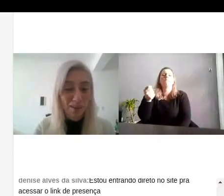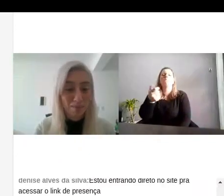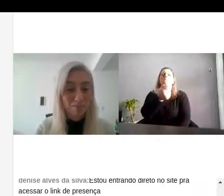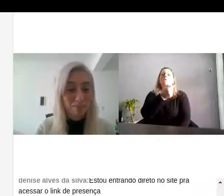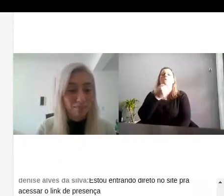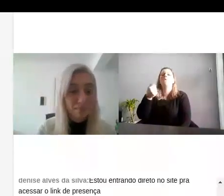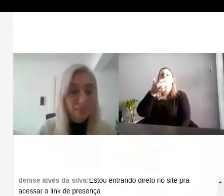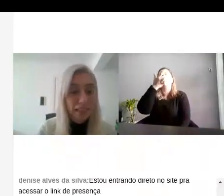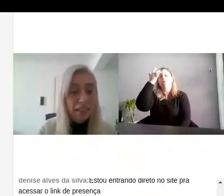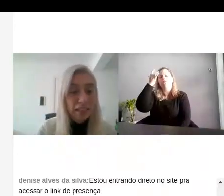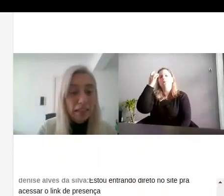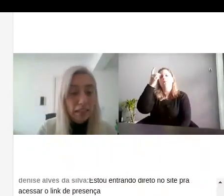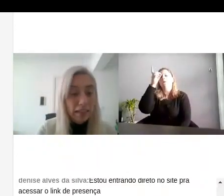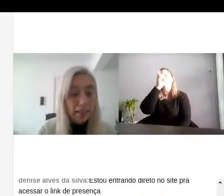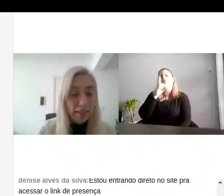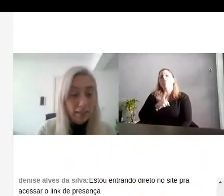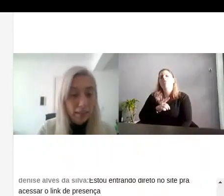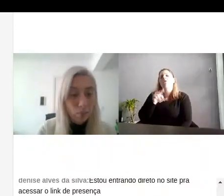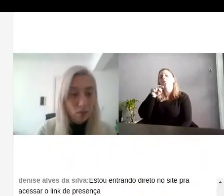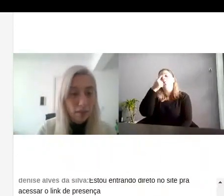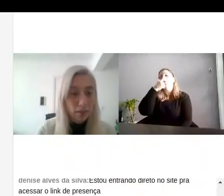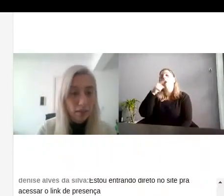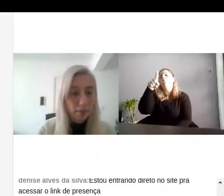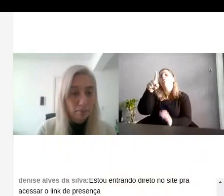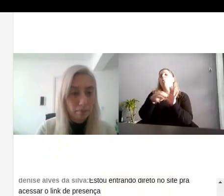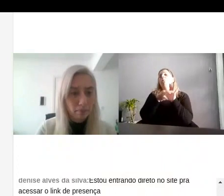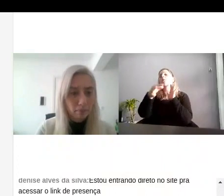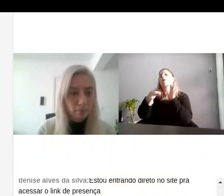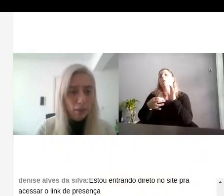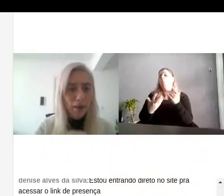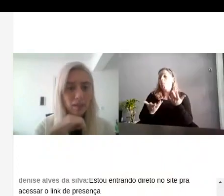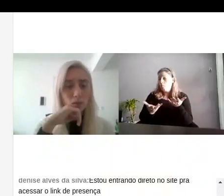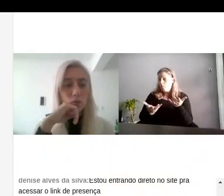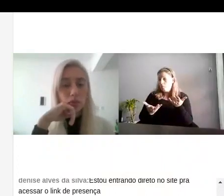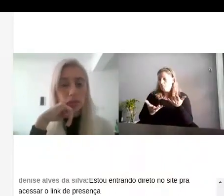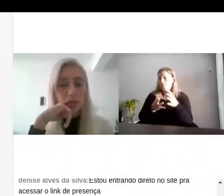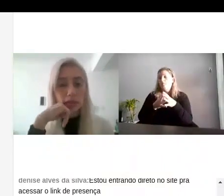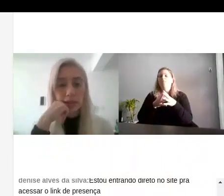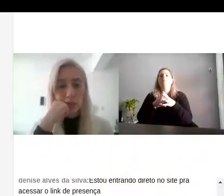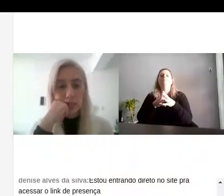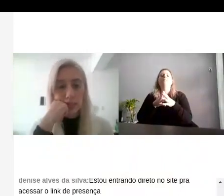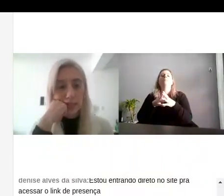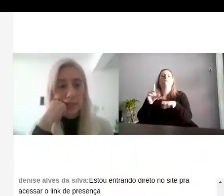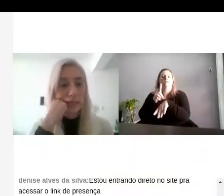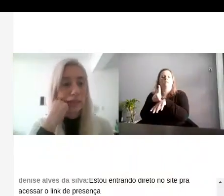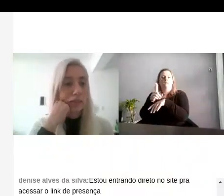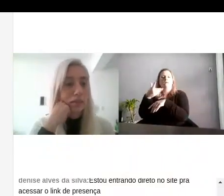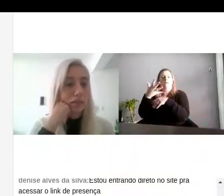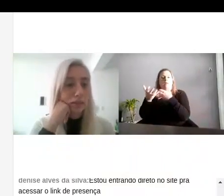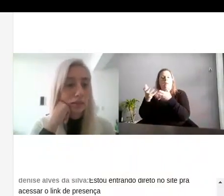organizadora. E aí temos mais algumas considerações aqui.